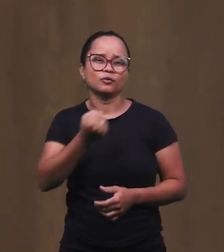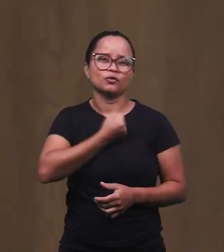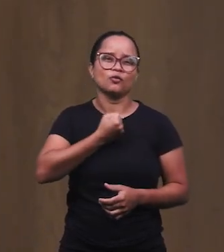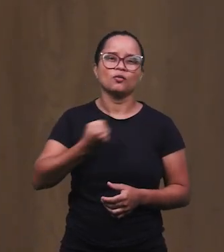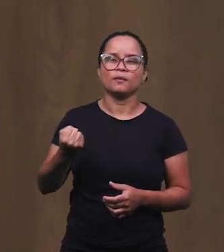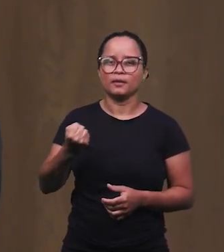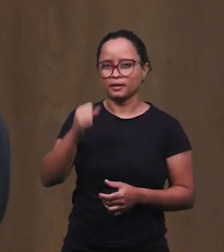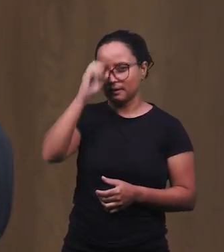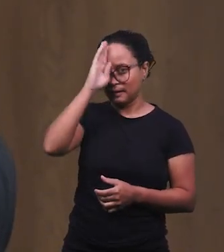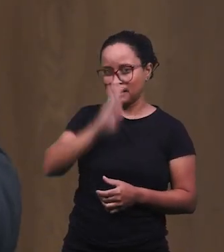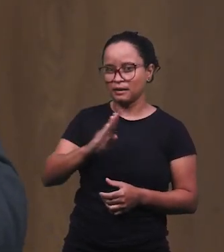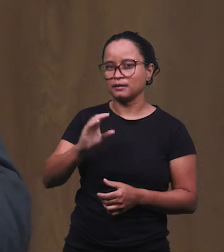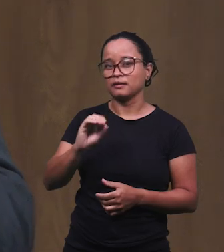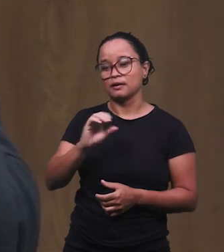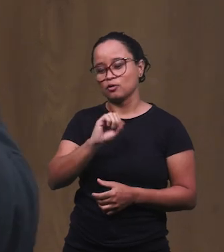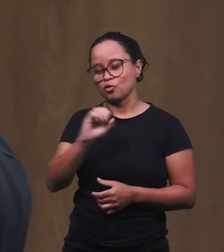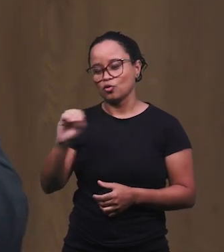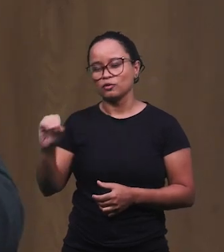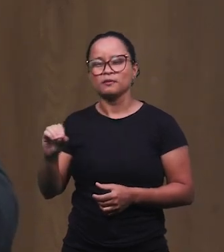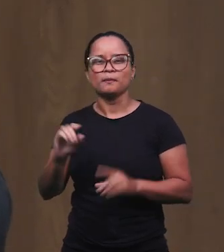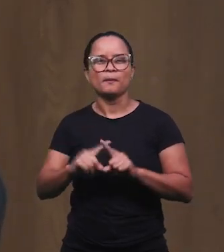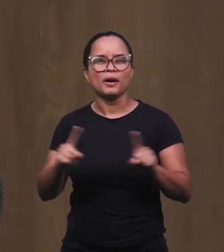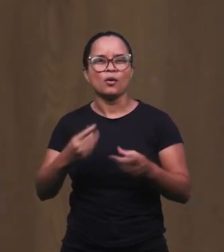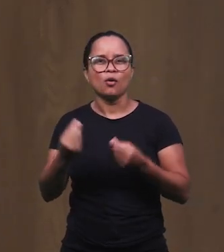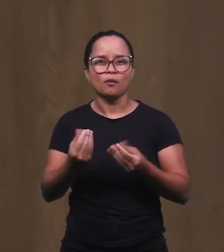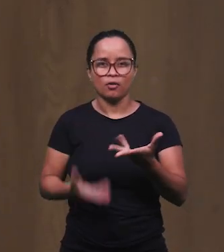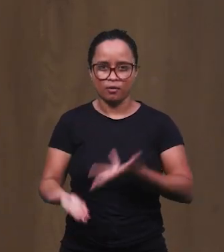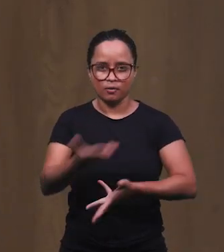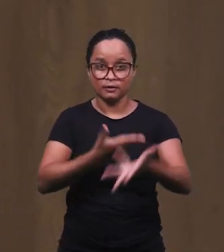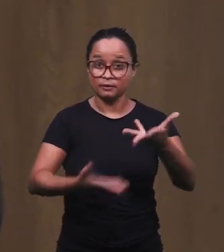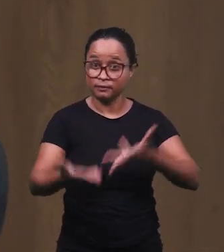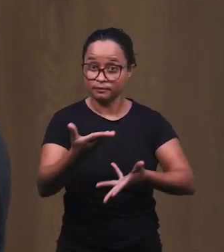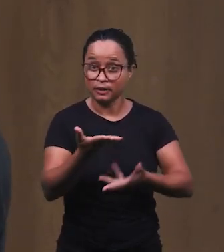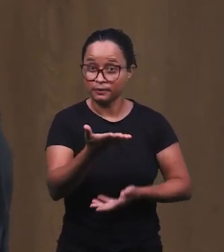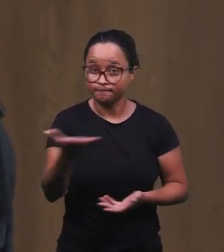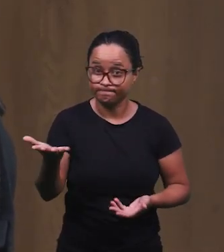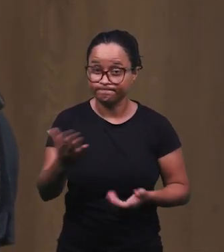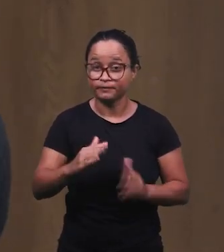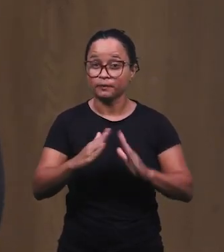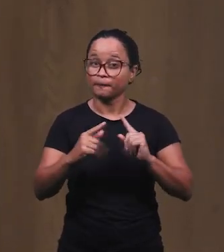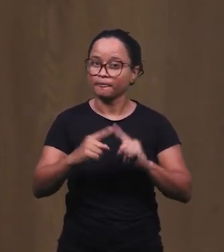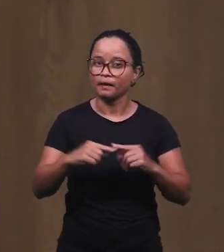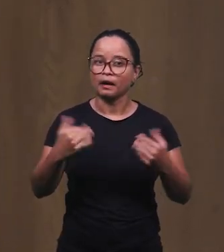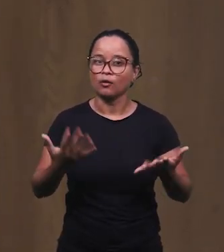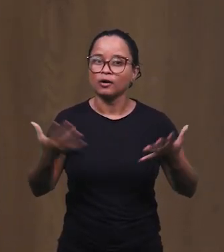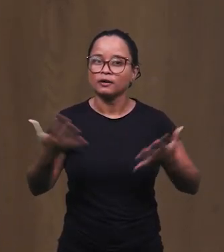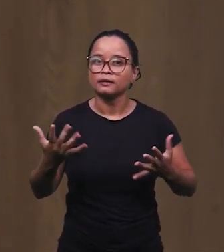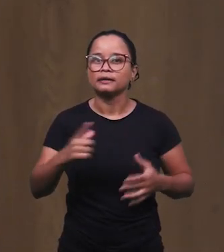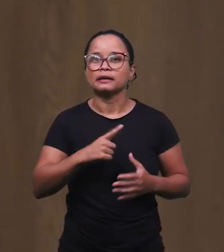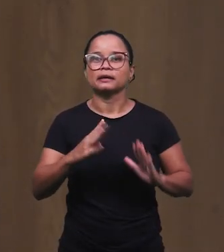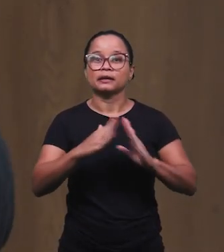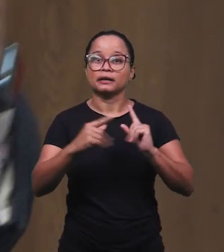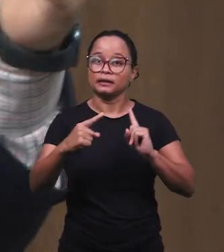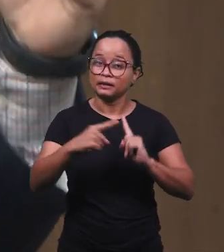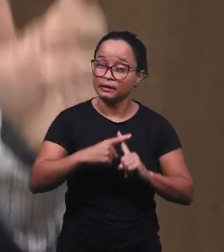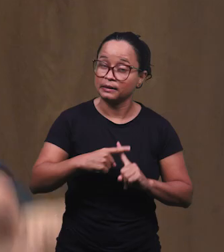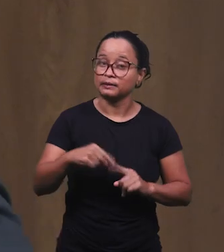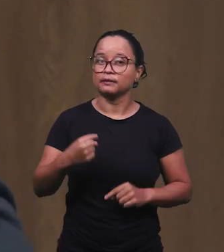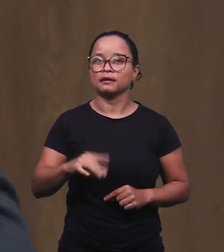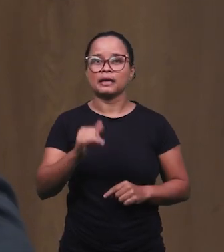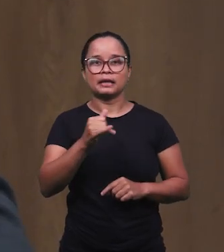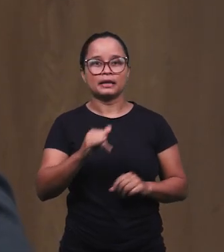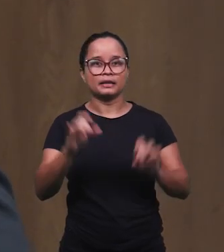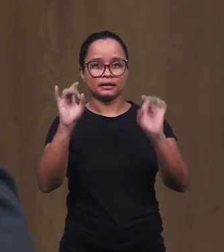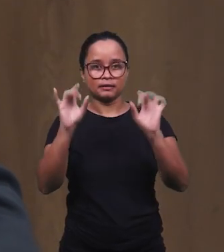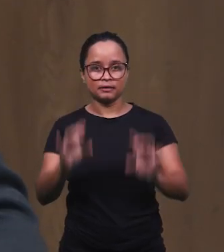mas participar como é que eu participo dessa vida? E aí, quando existe a conta de uma igreja, em especial eu sempre uso o